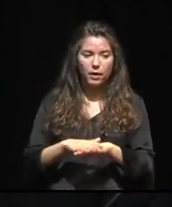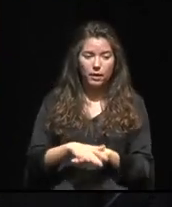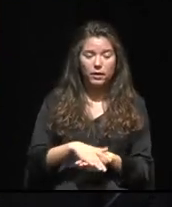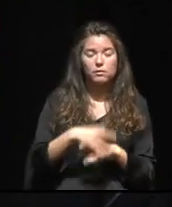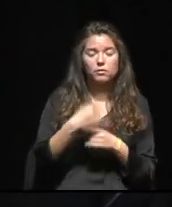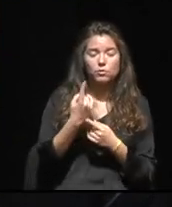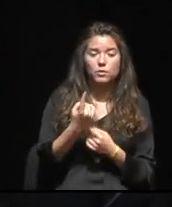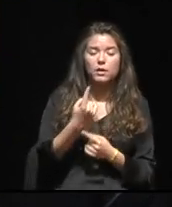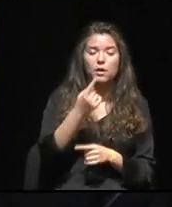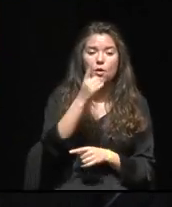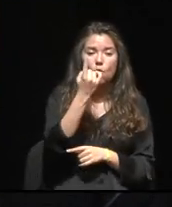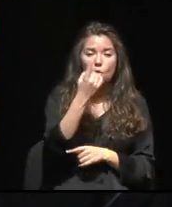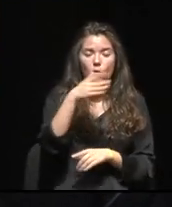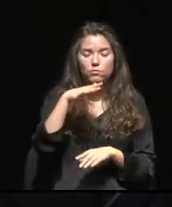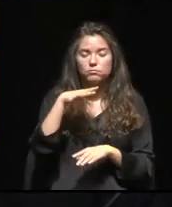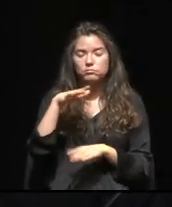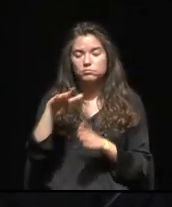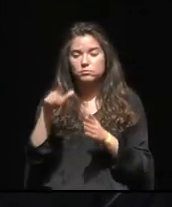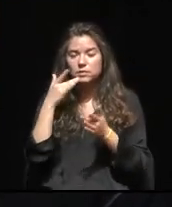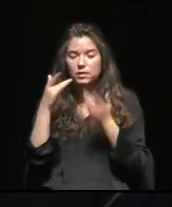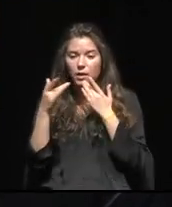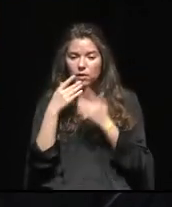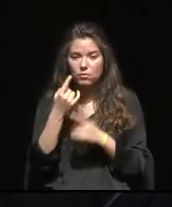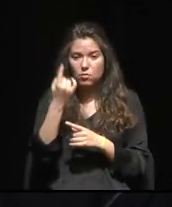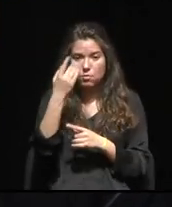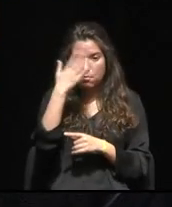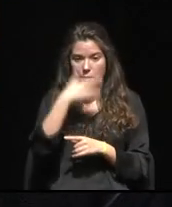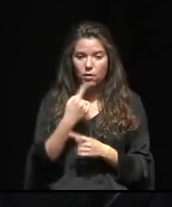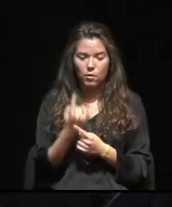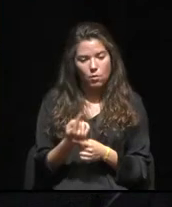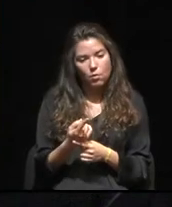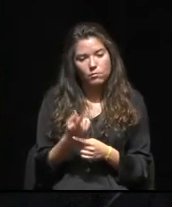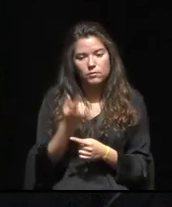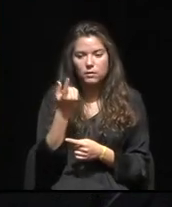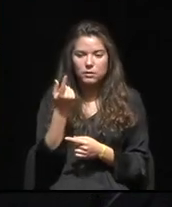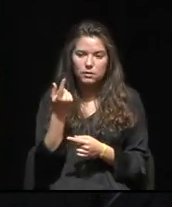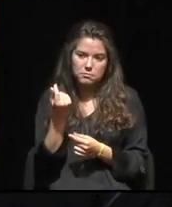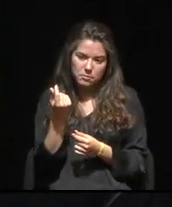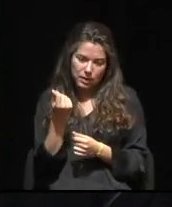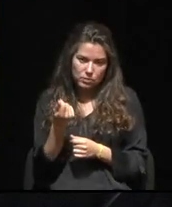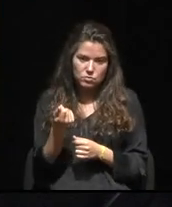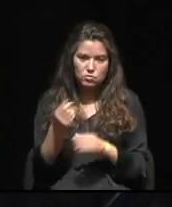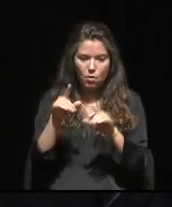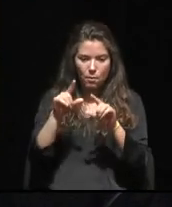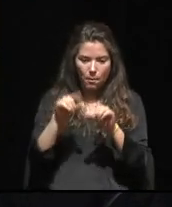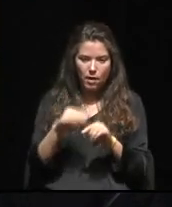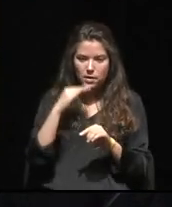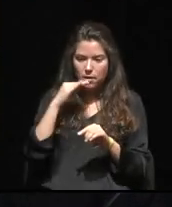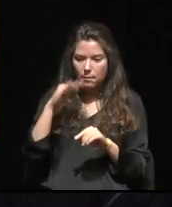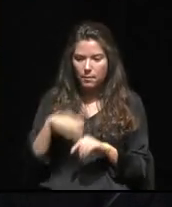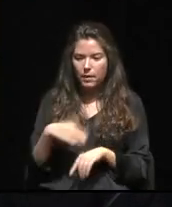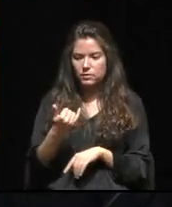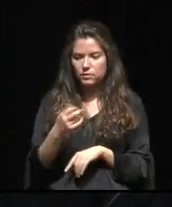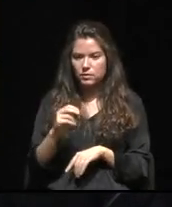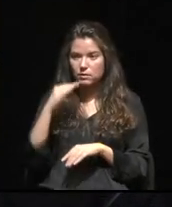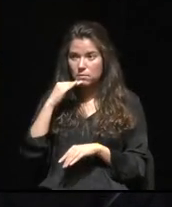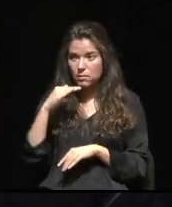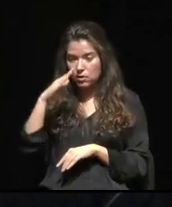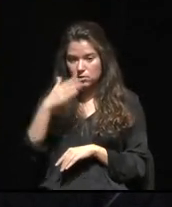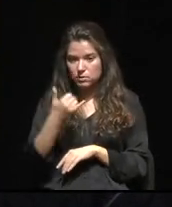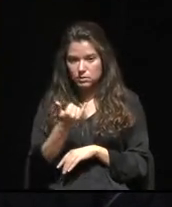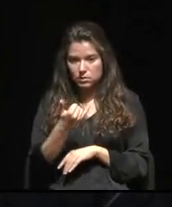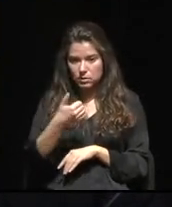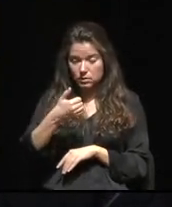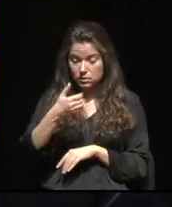ponderar-se a possibilidade de estabelecer uma tabela de preços reduzidos ou de gratuitidade nos acessos a menores 23 é maiores 65